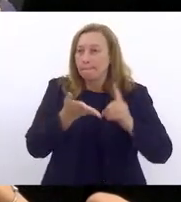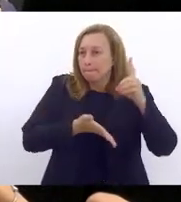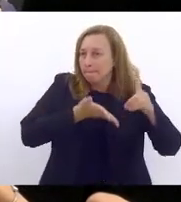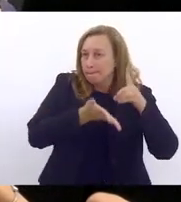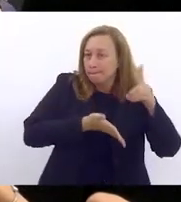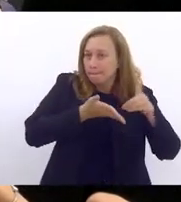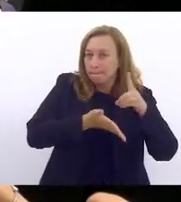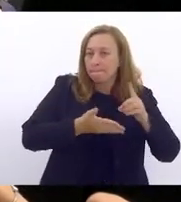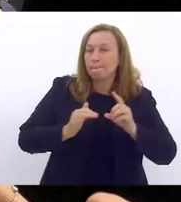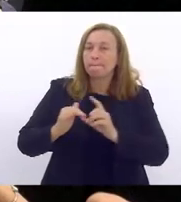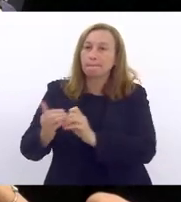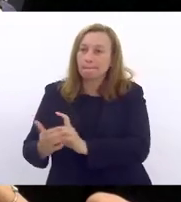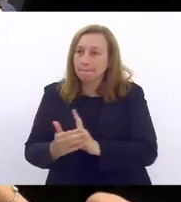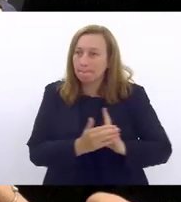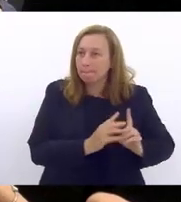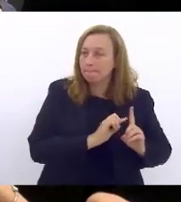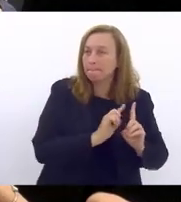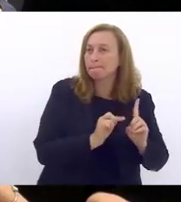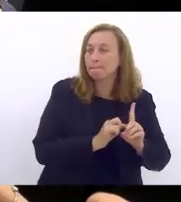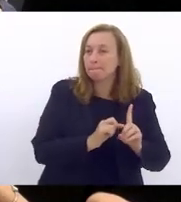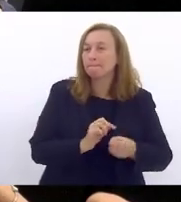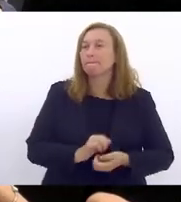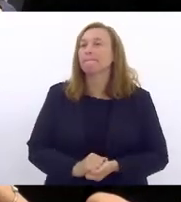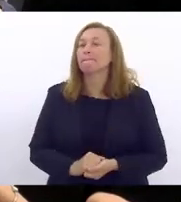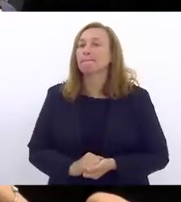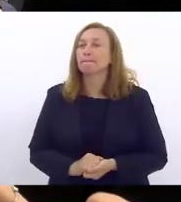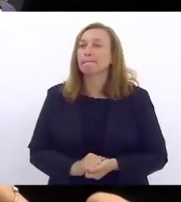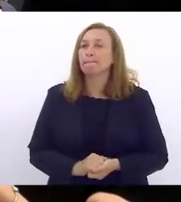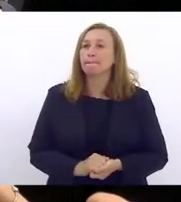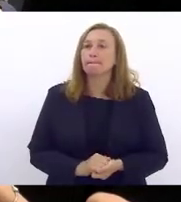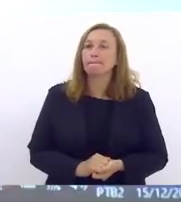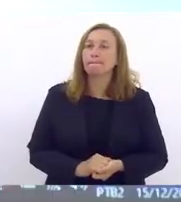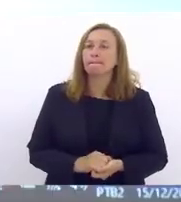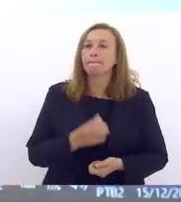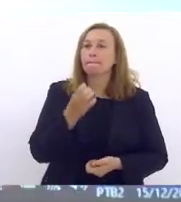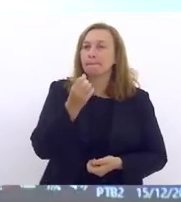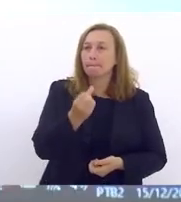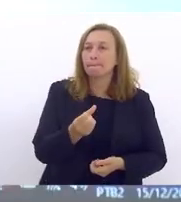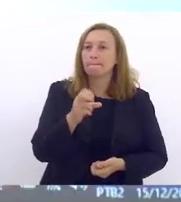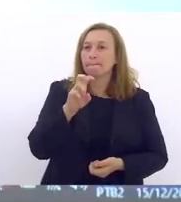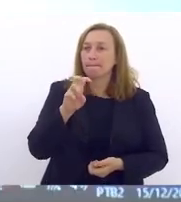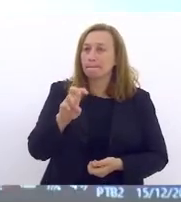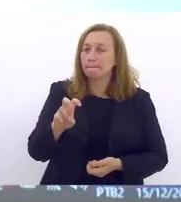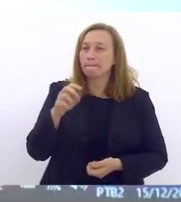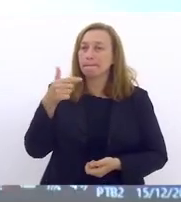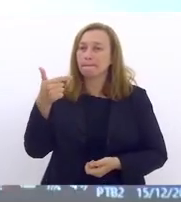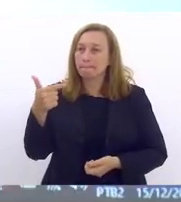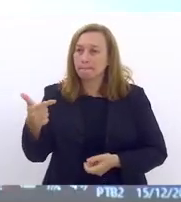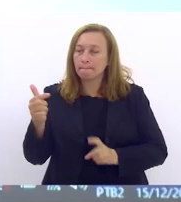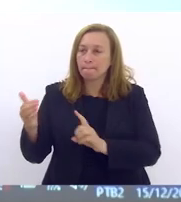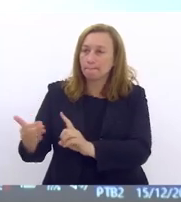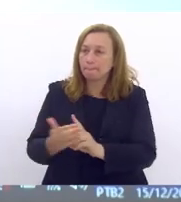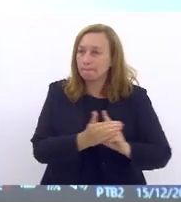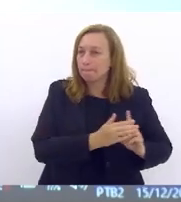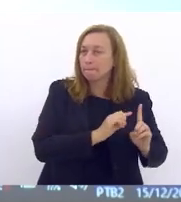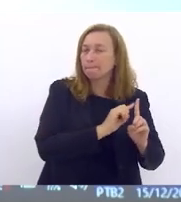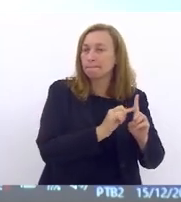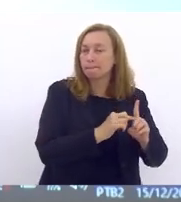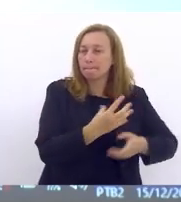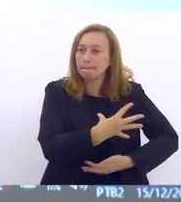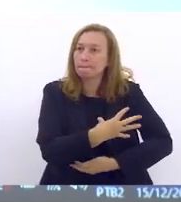Acolher Gestante, em 9 ciclos durante 3 anos. Tivemos 652 acolhidas entre gestantes e